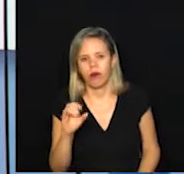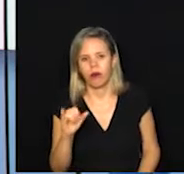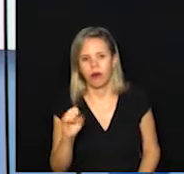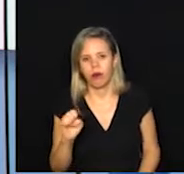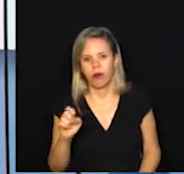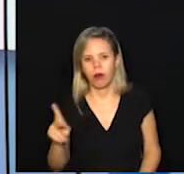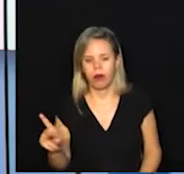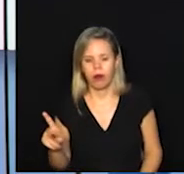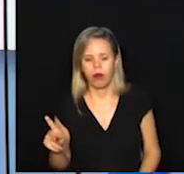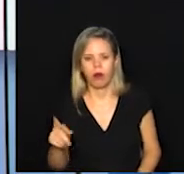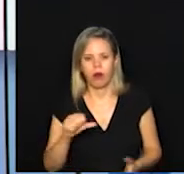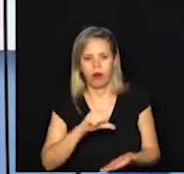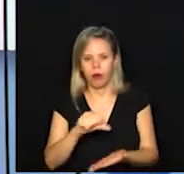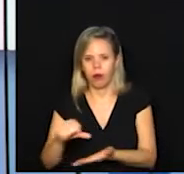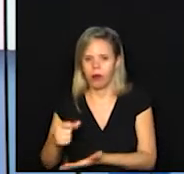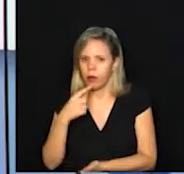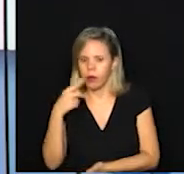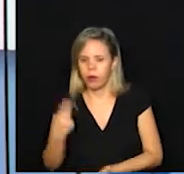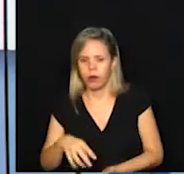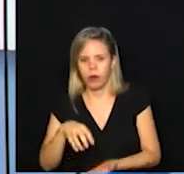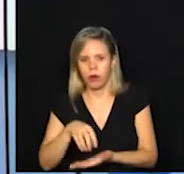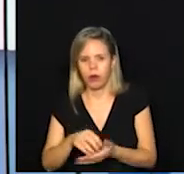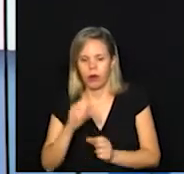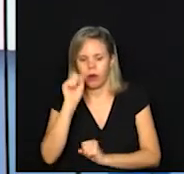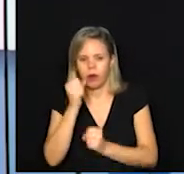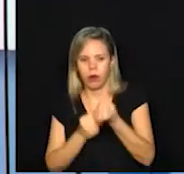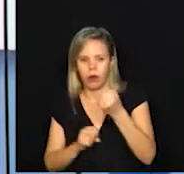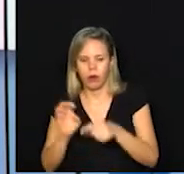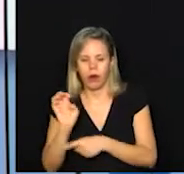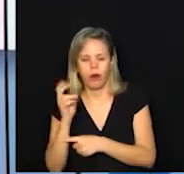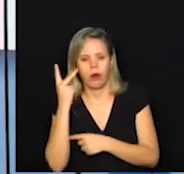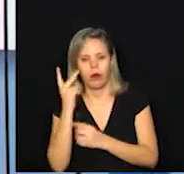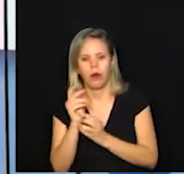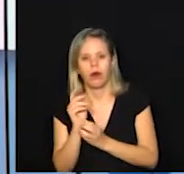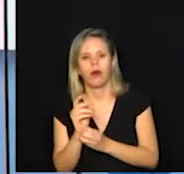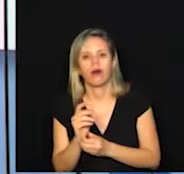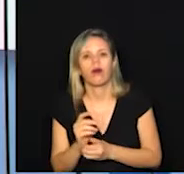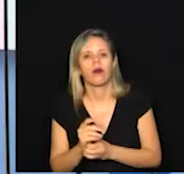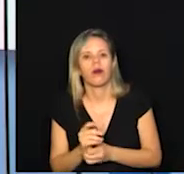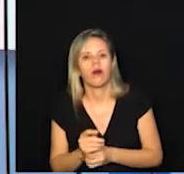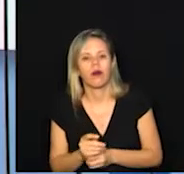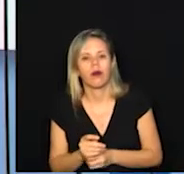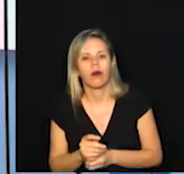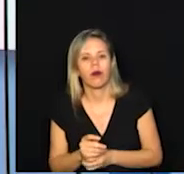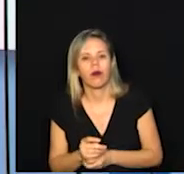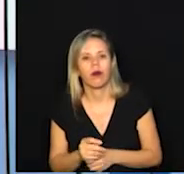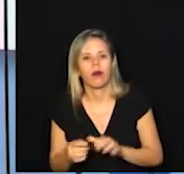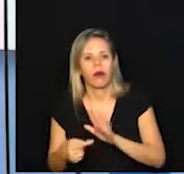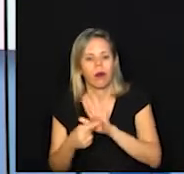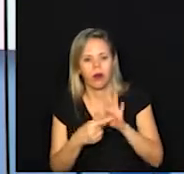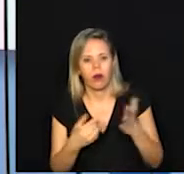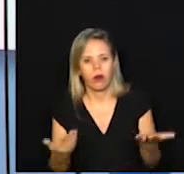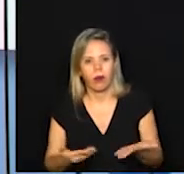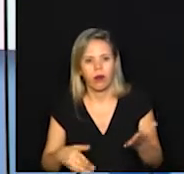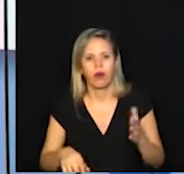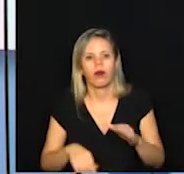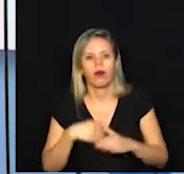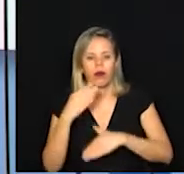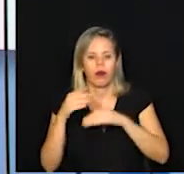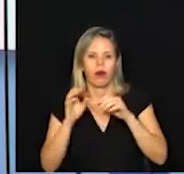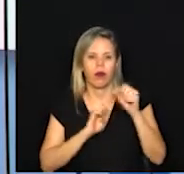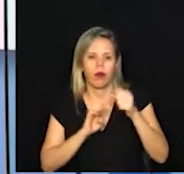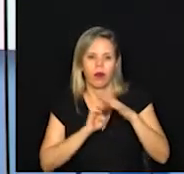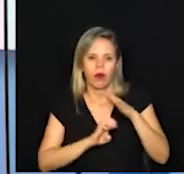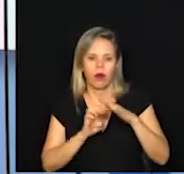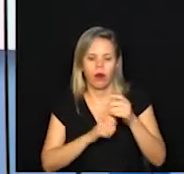a regional Campinas, do Centro das Indústrias do Estado de São Paulo, em que aponta que agora, além das empresas